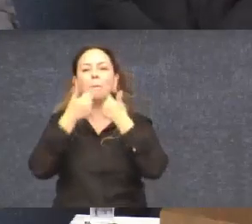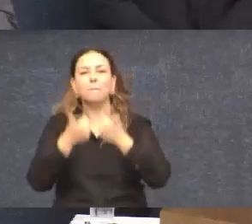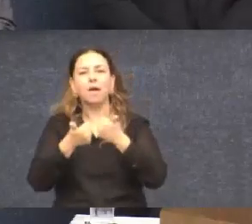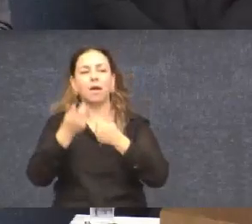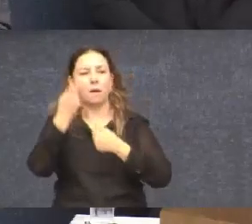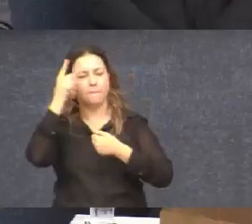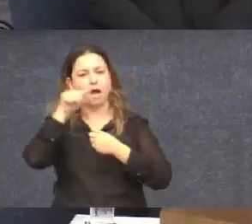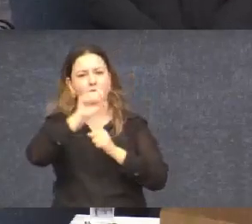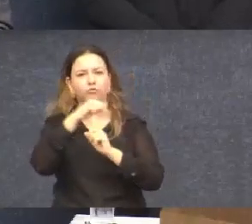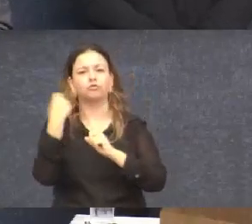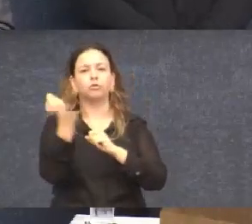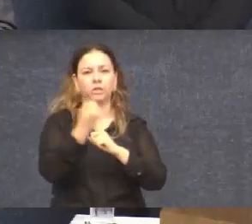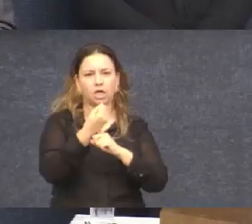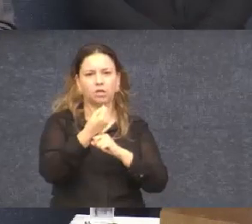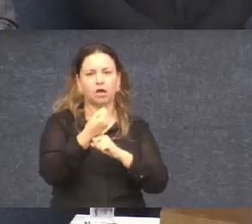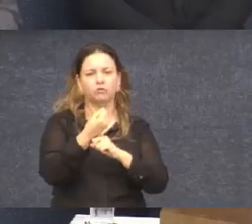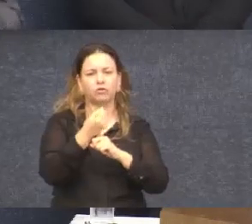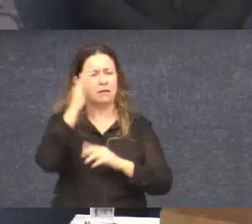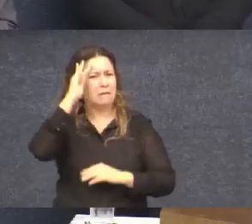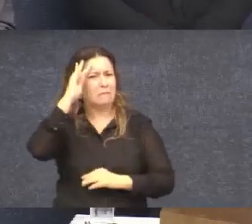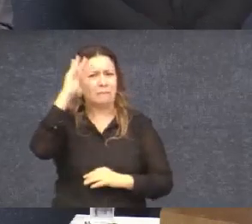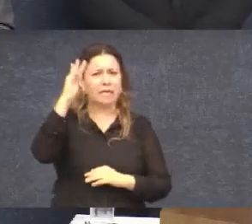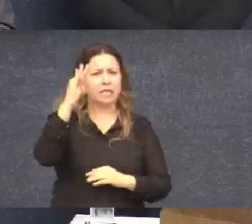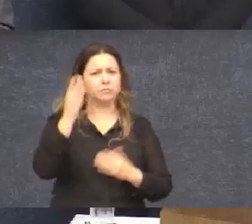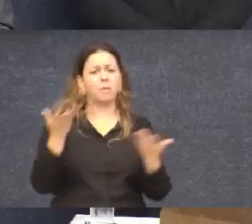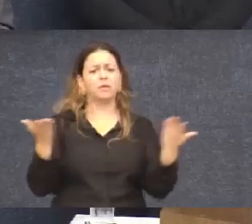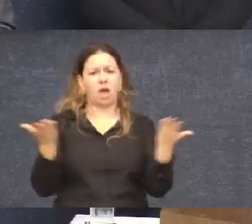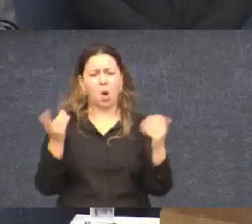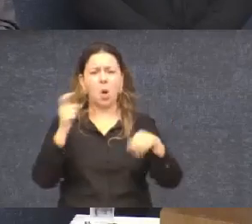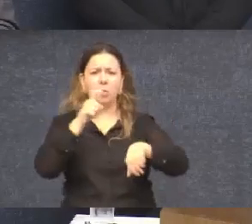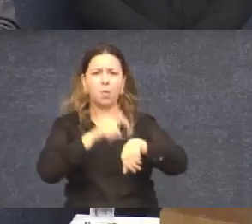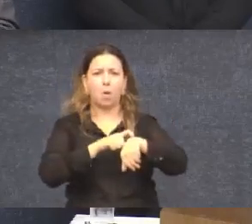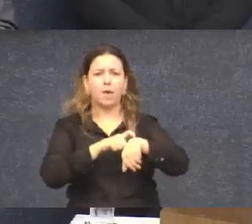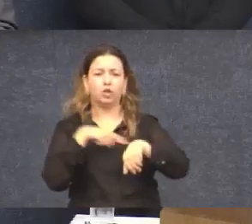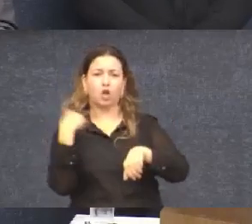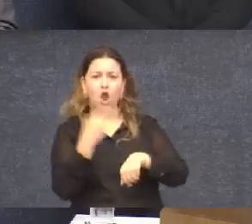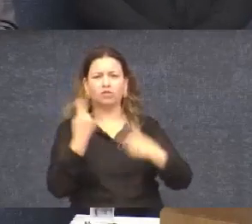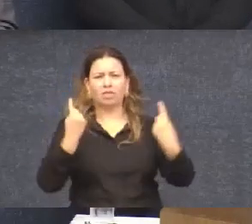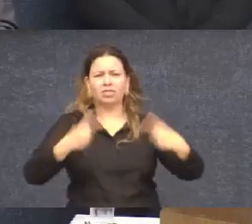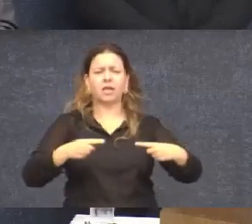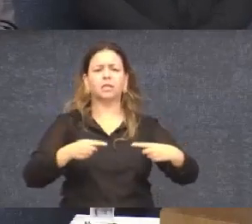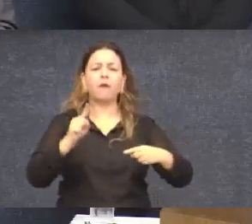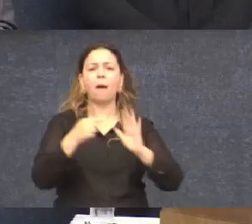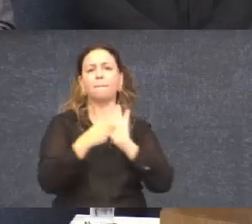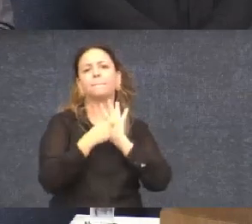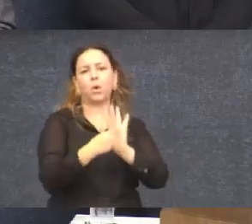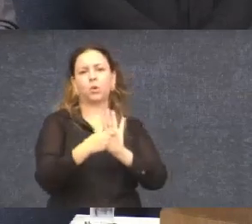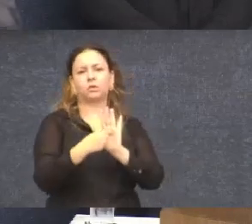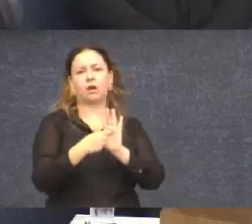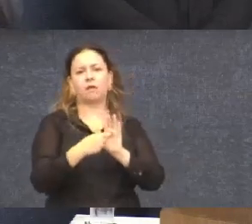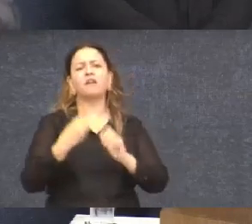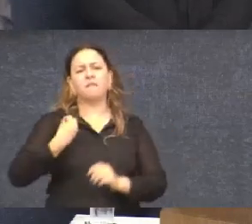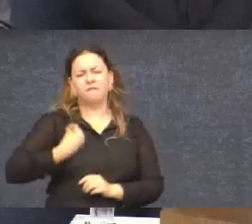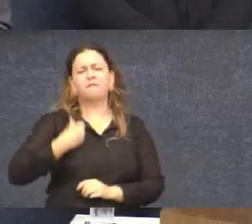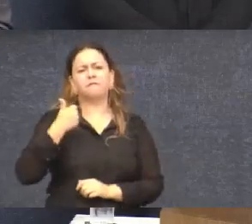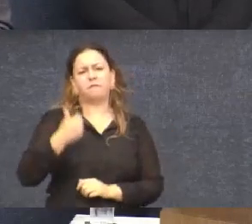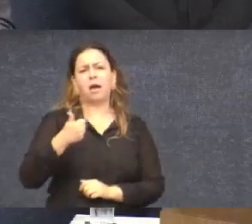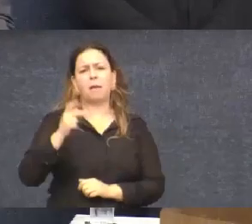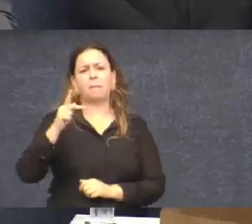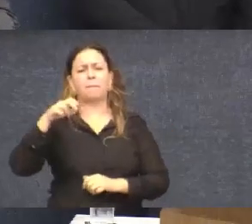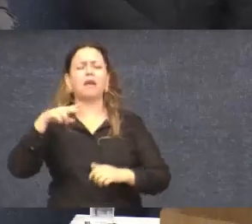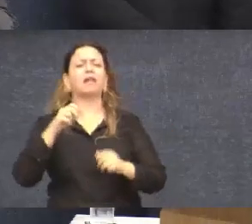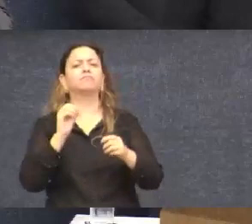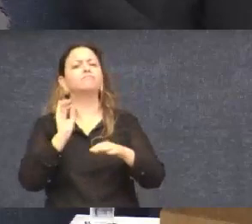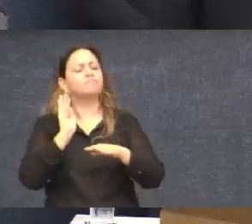sociedade, principalmente nesse tempo em que o grande desafio nosso é mostrar que vale a pena servir, que vale a pena